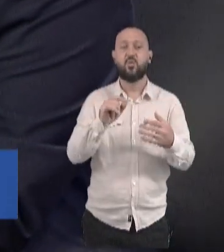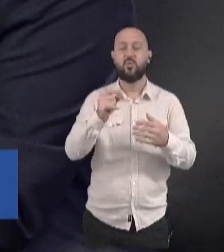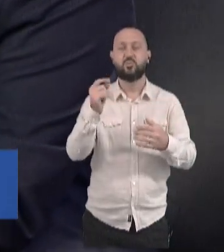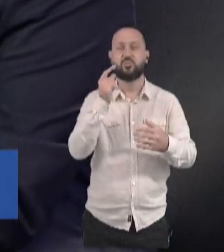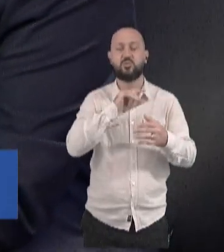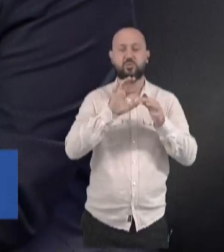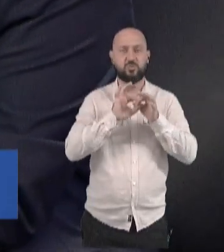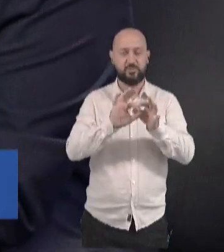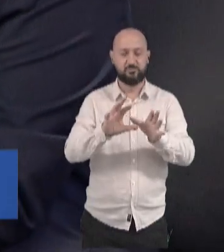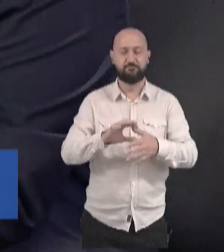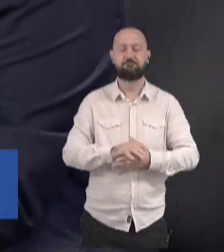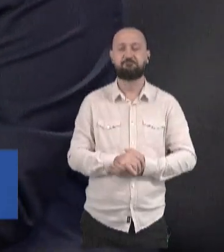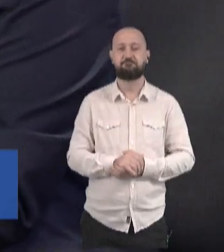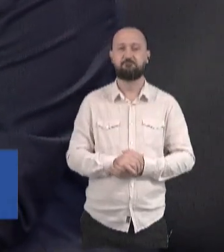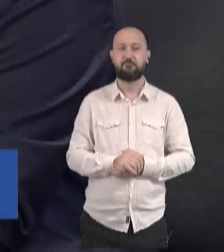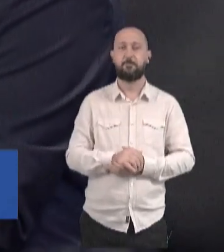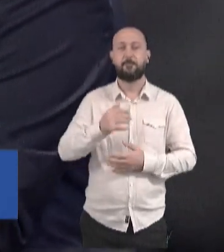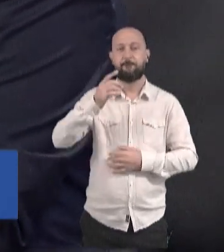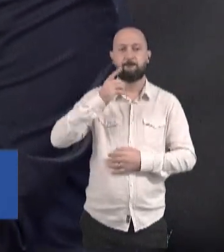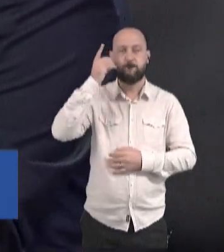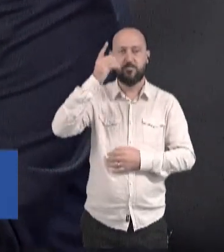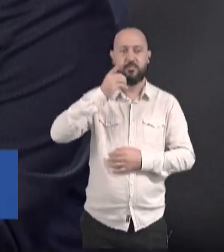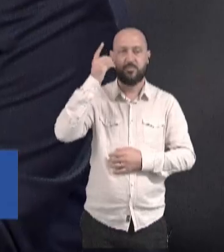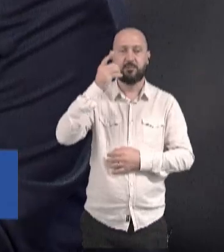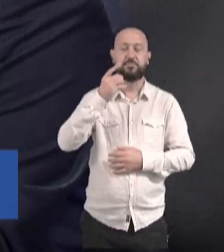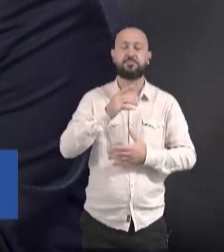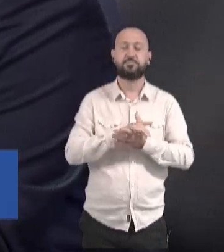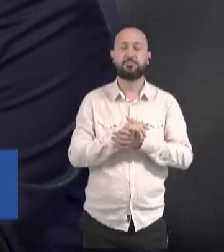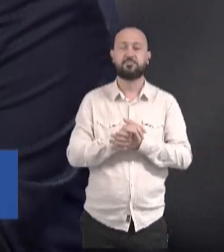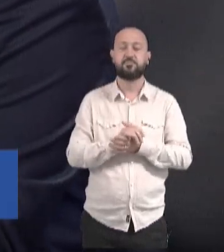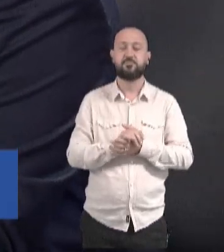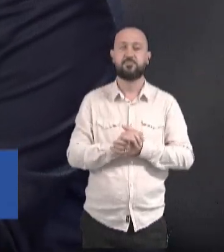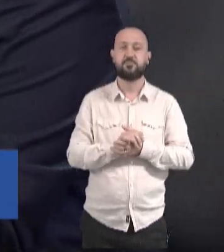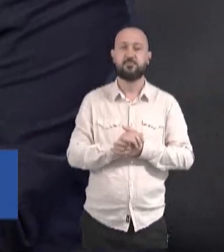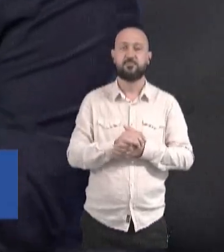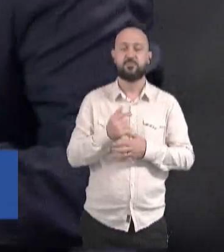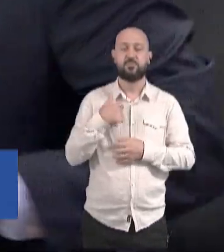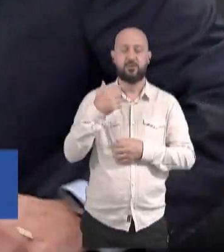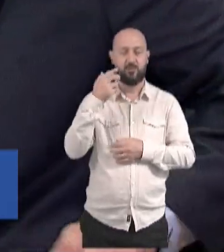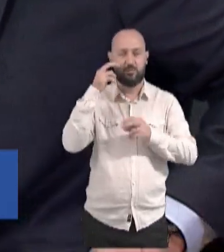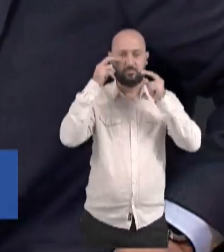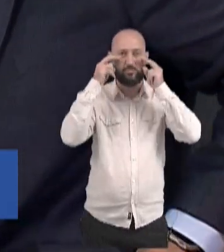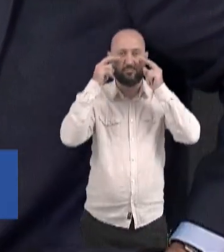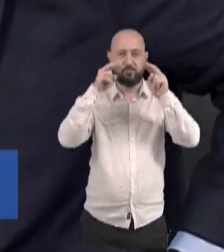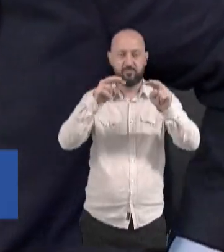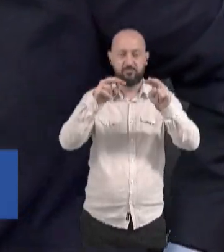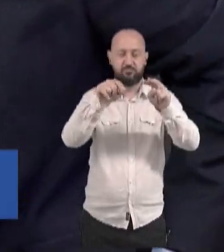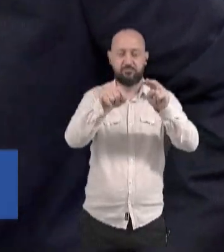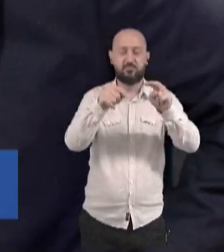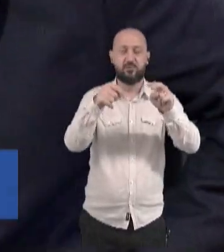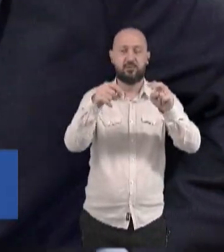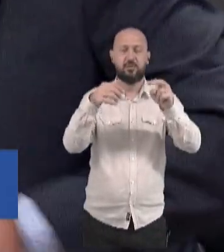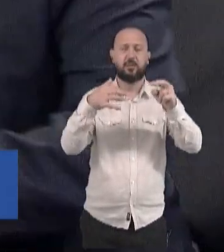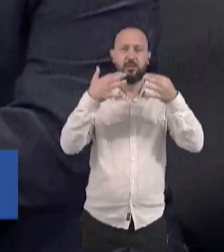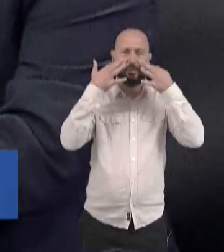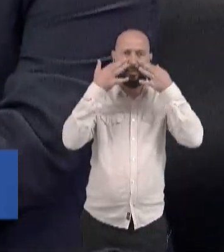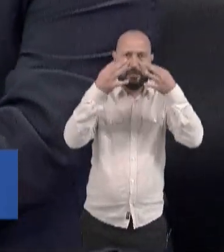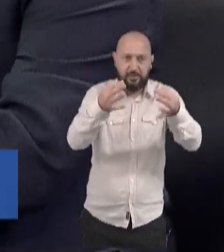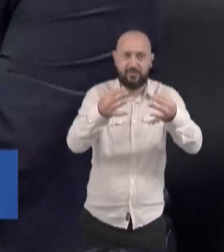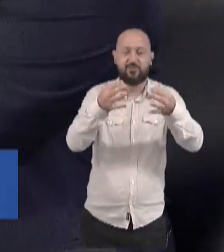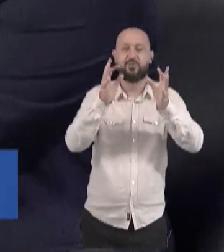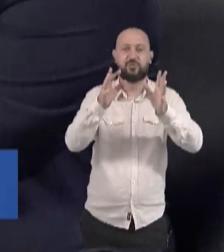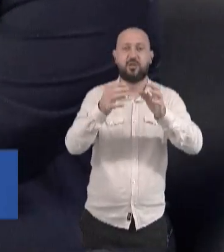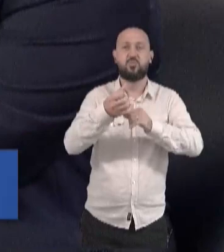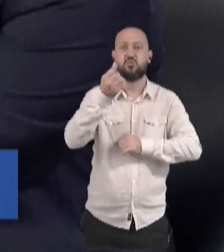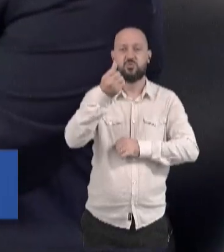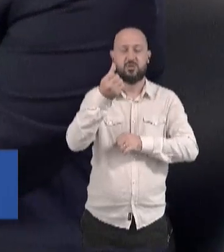tem dado muito resultado. Deputado, o senhor falou, né, prestei atenção, merece uma atenção, estamos já